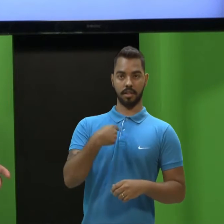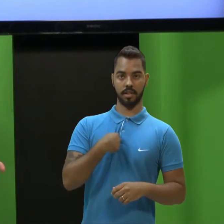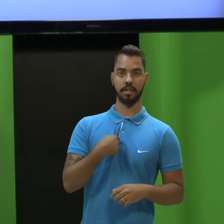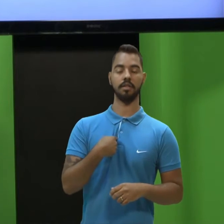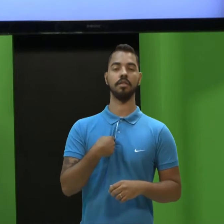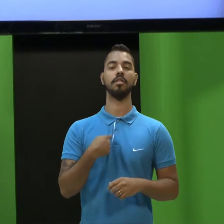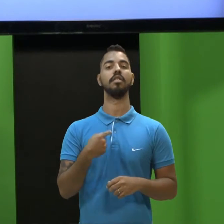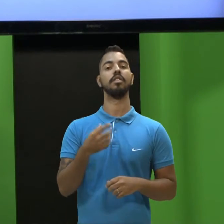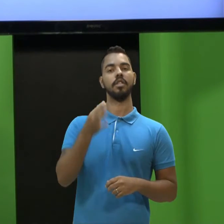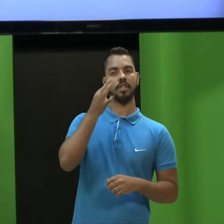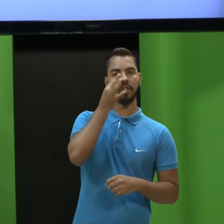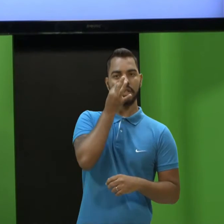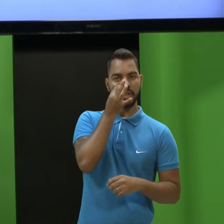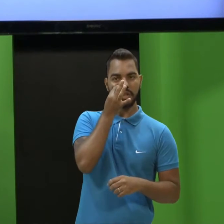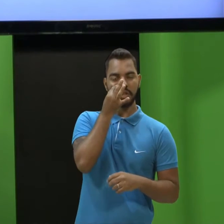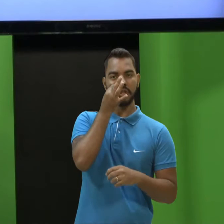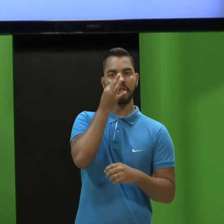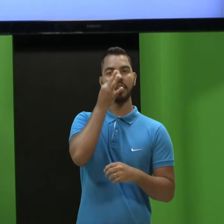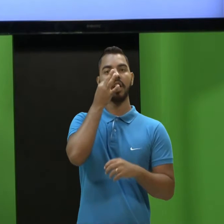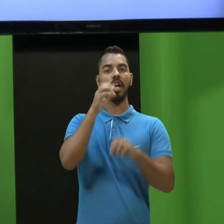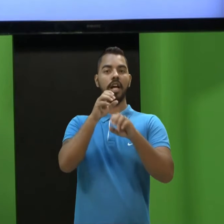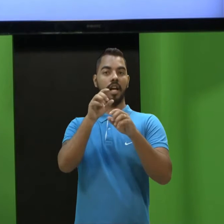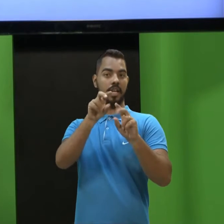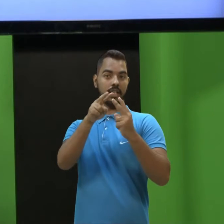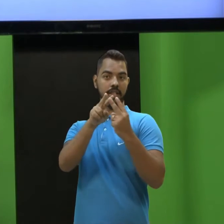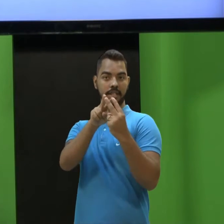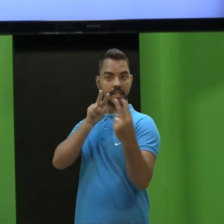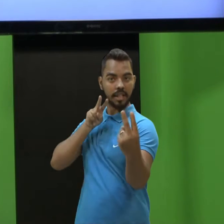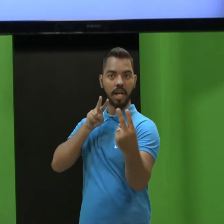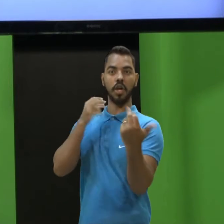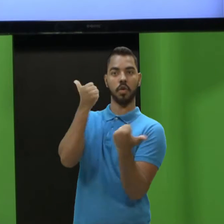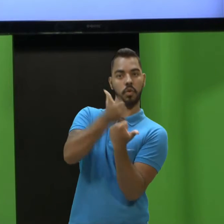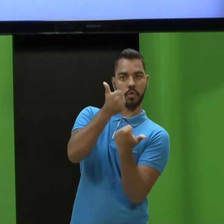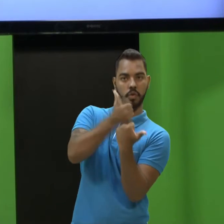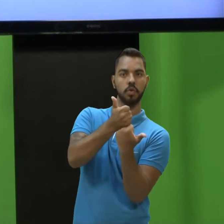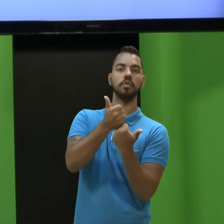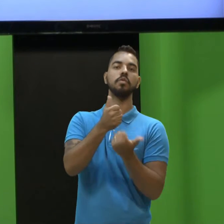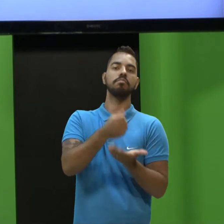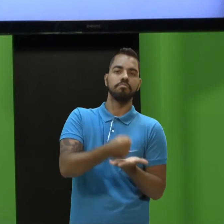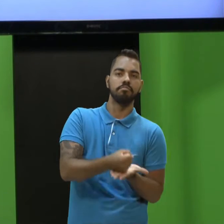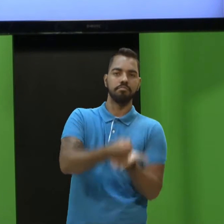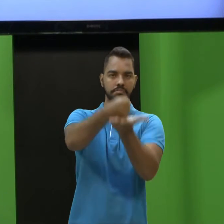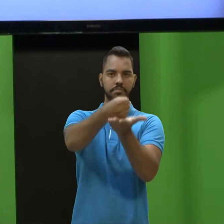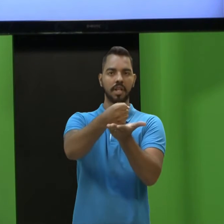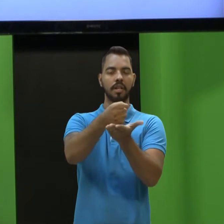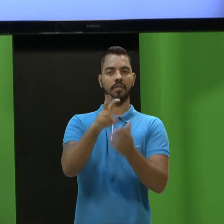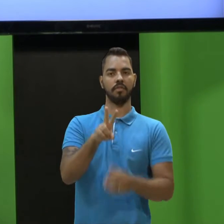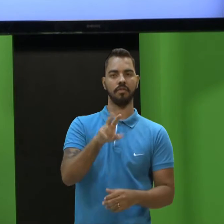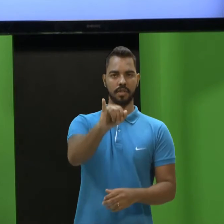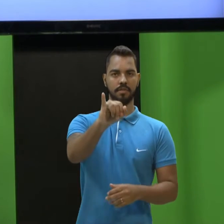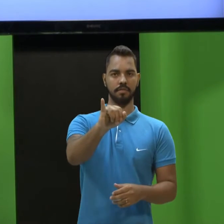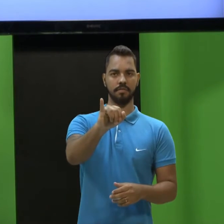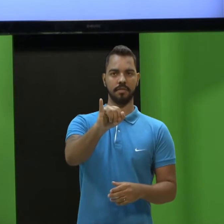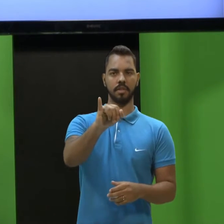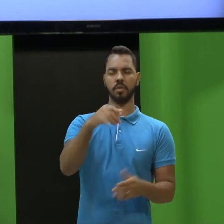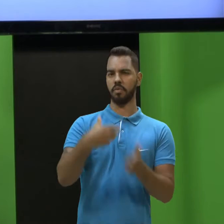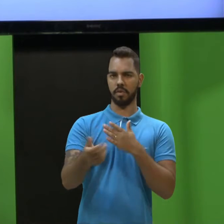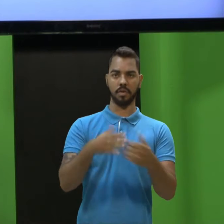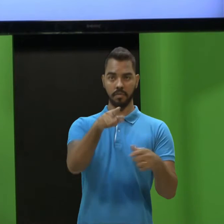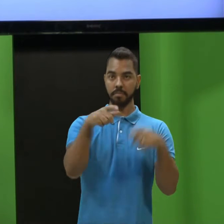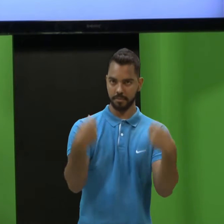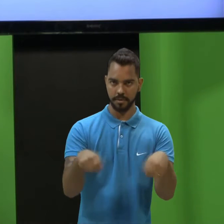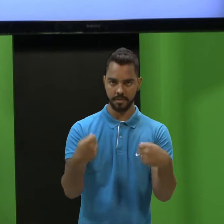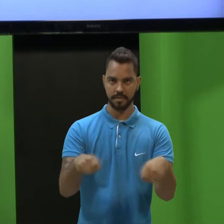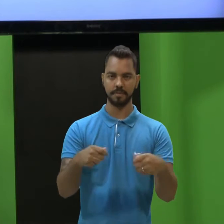tutores, tanto presencial quanto à distância, naquilo que for necessário. Peço que em nossas aulas vocês estejam munidos de papel e